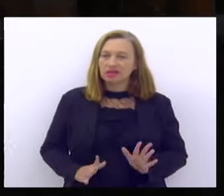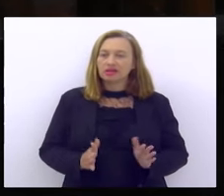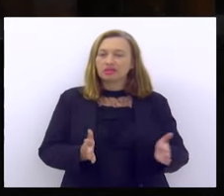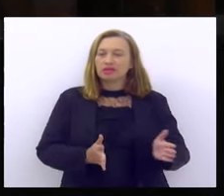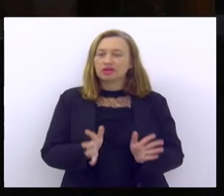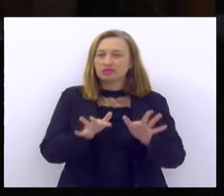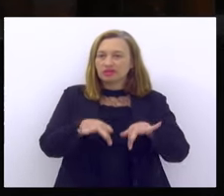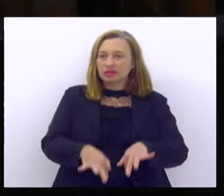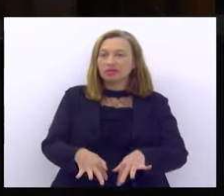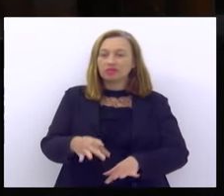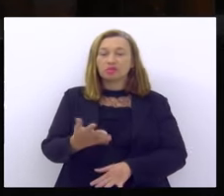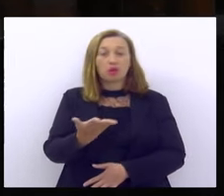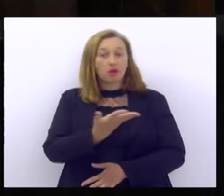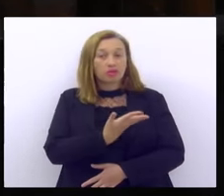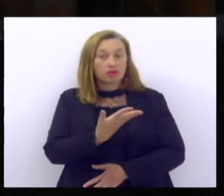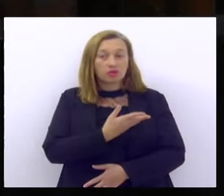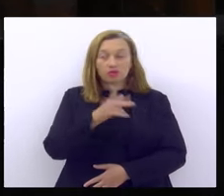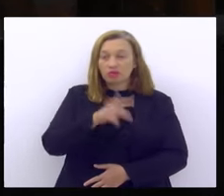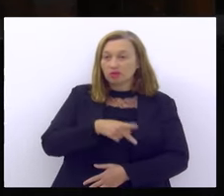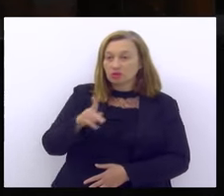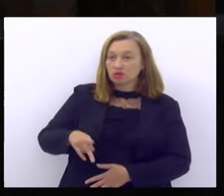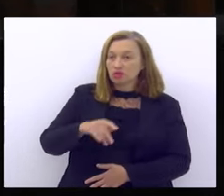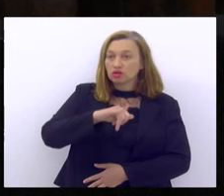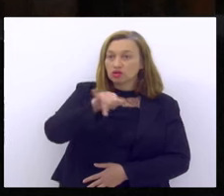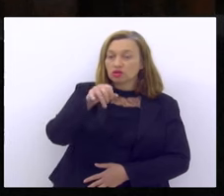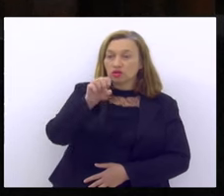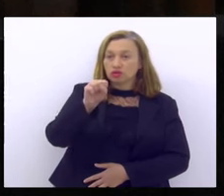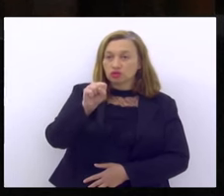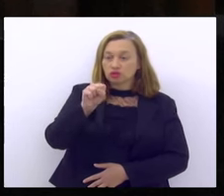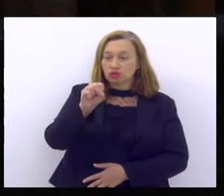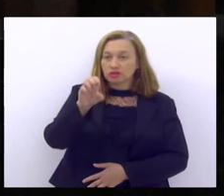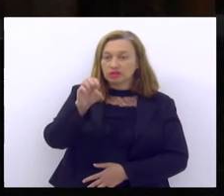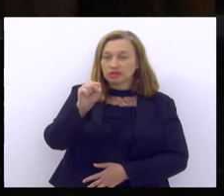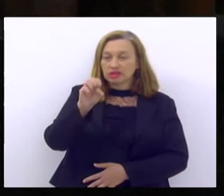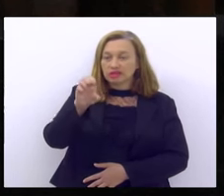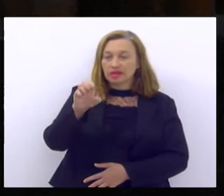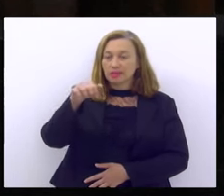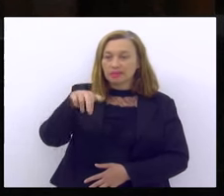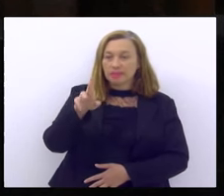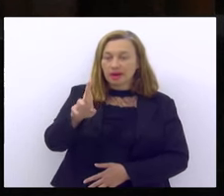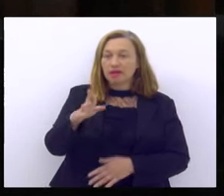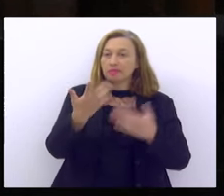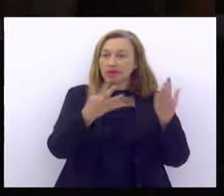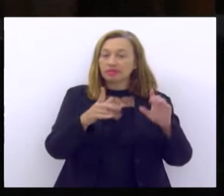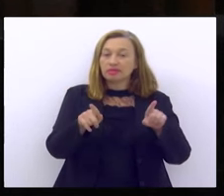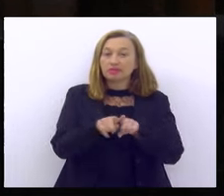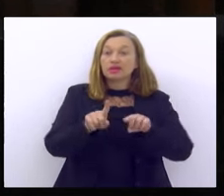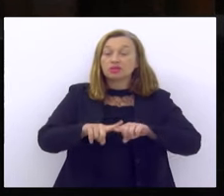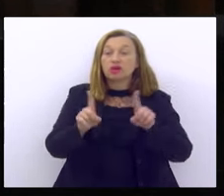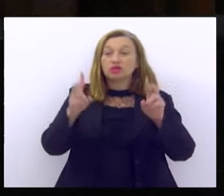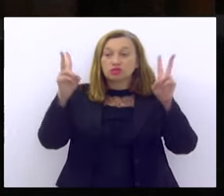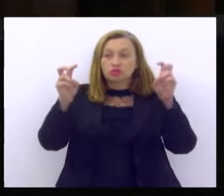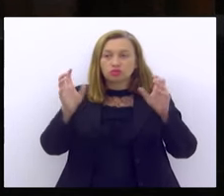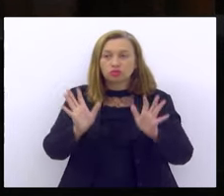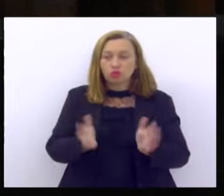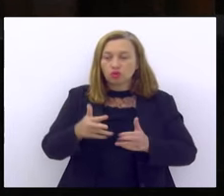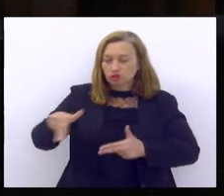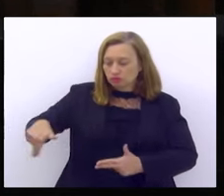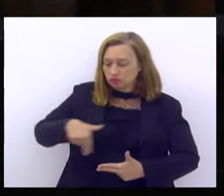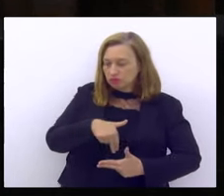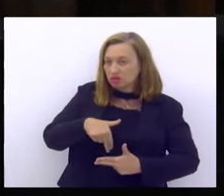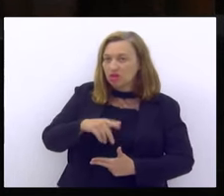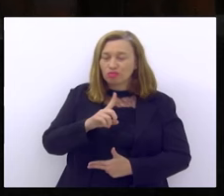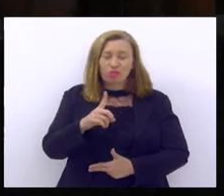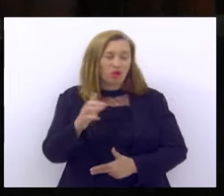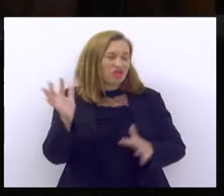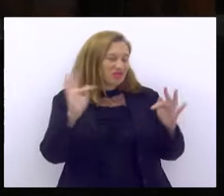professor Josemar. Mas, embora a saúde aqui, nosso camarada, o assunto que me traz hoje à tribuna não é